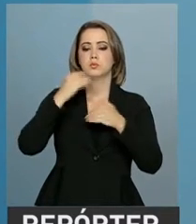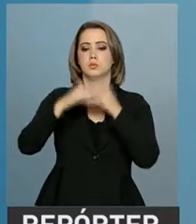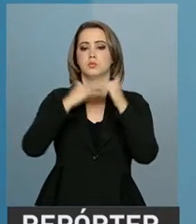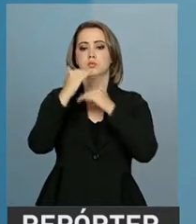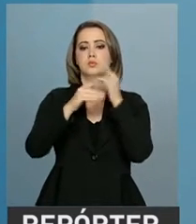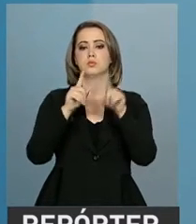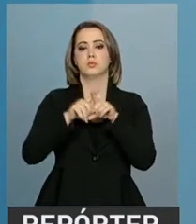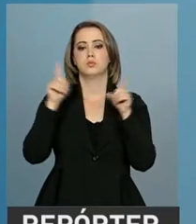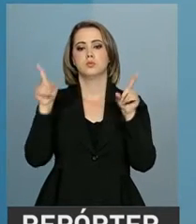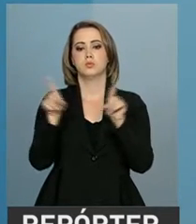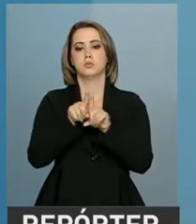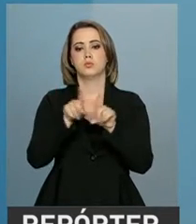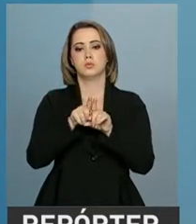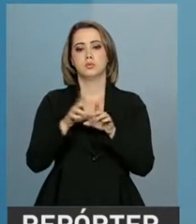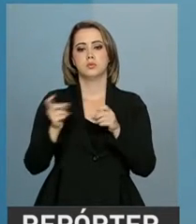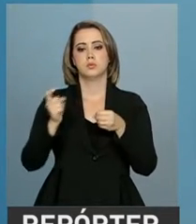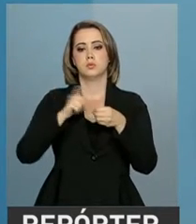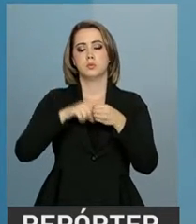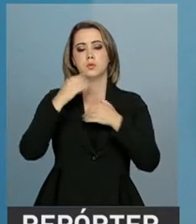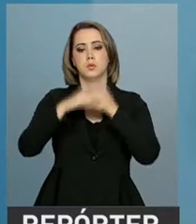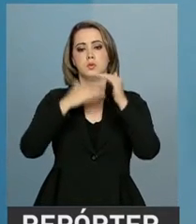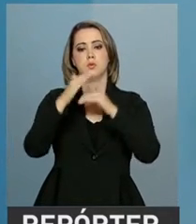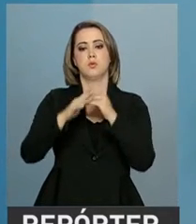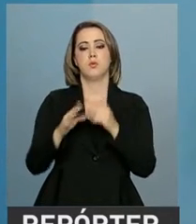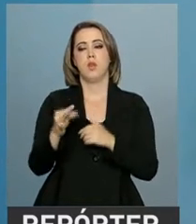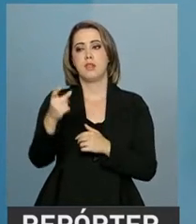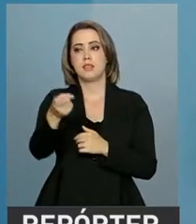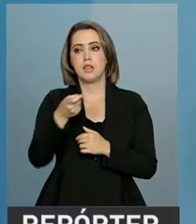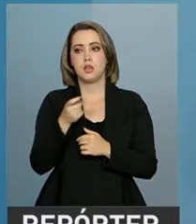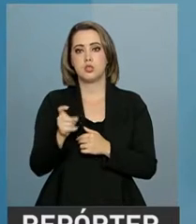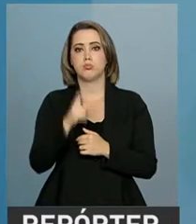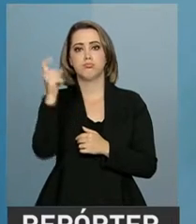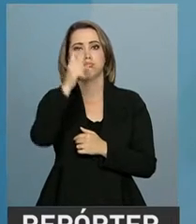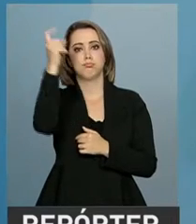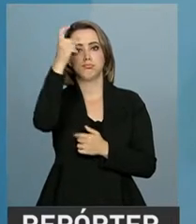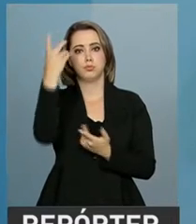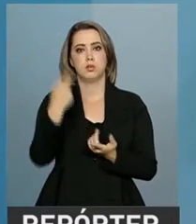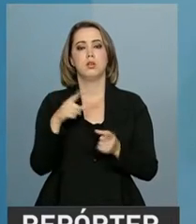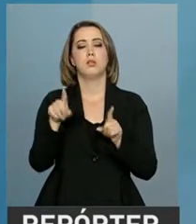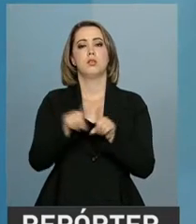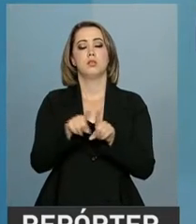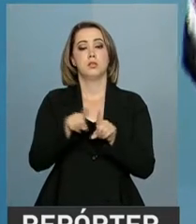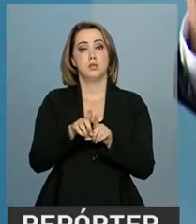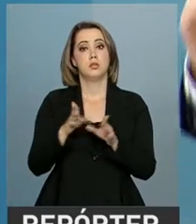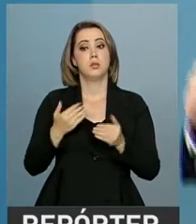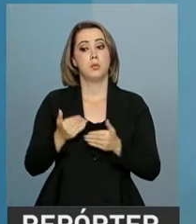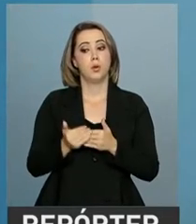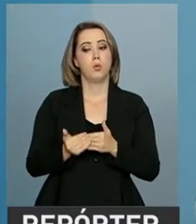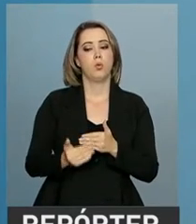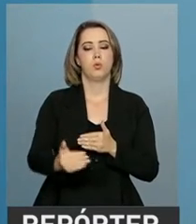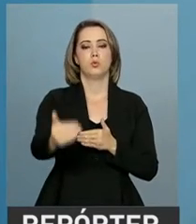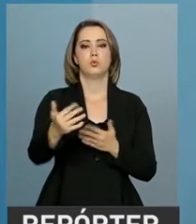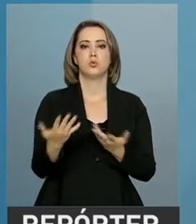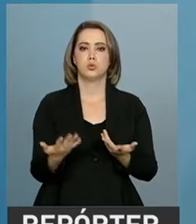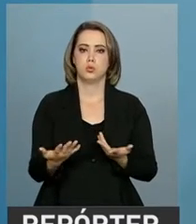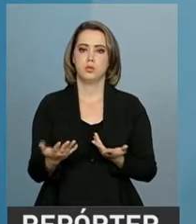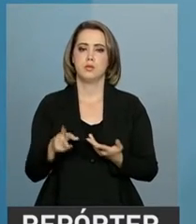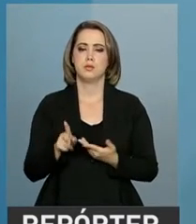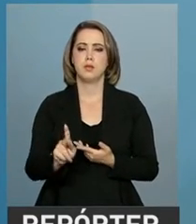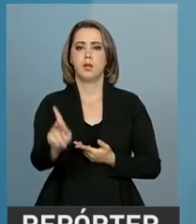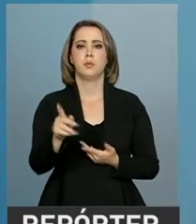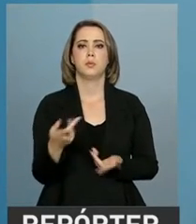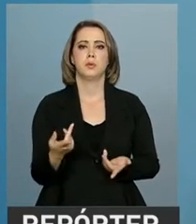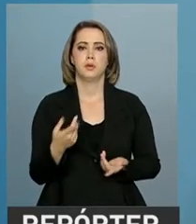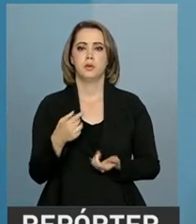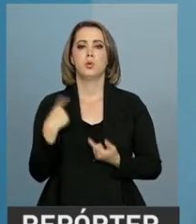mas que volte a crescer a taxas mais elevadas e 3º sustentavelmente isto é que